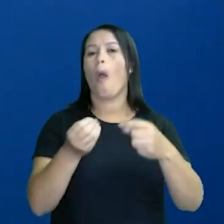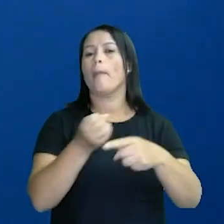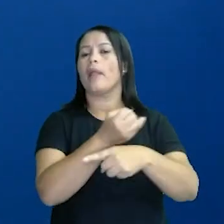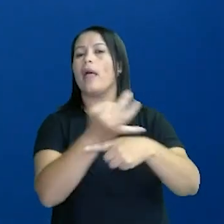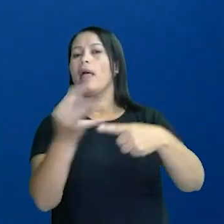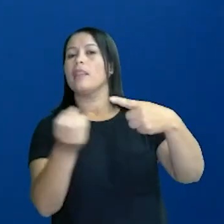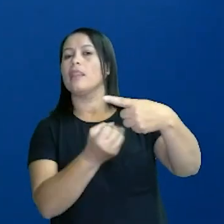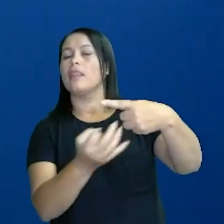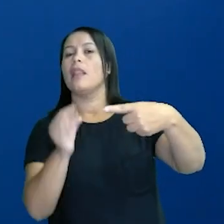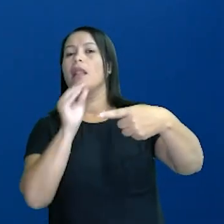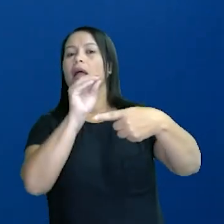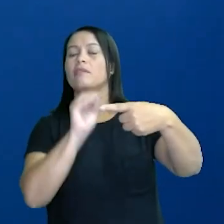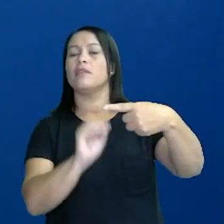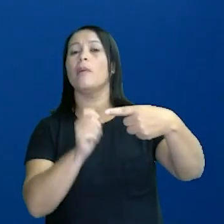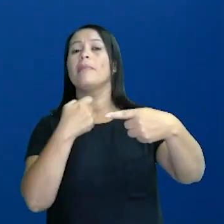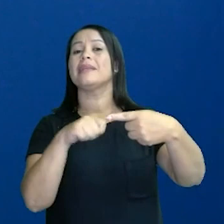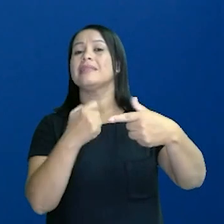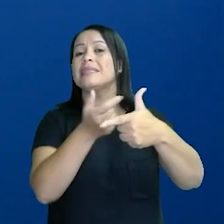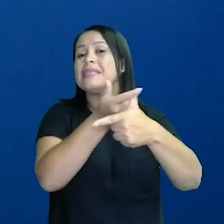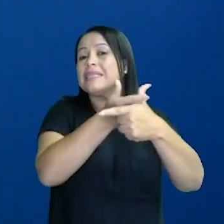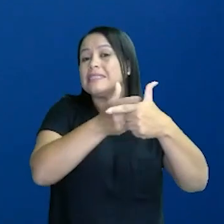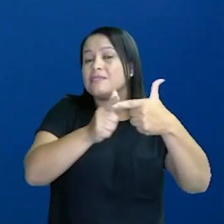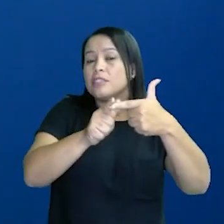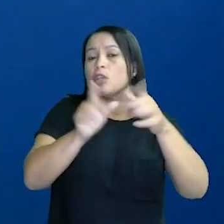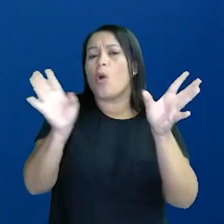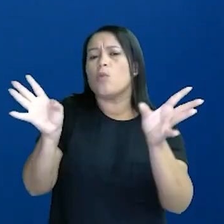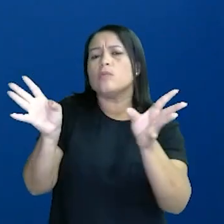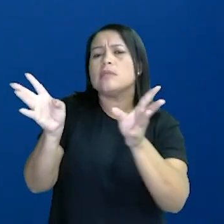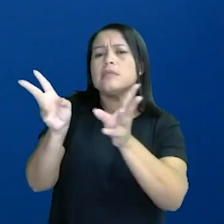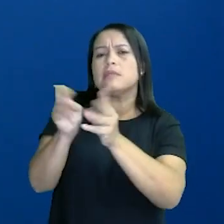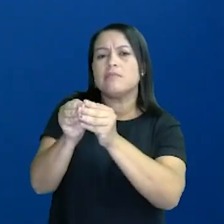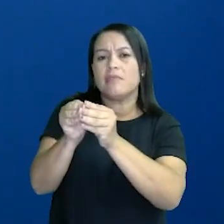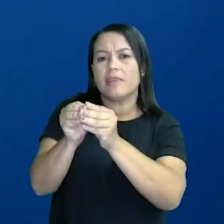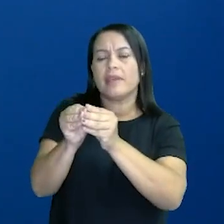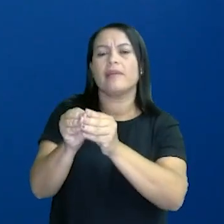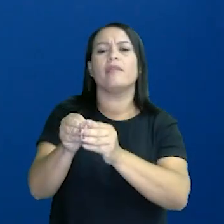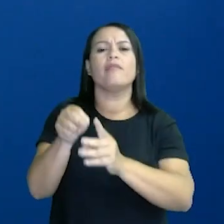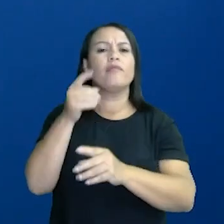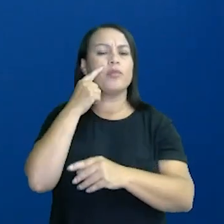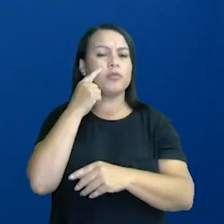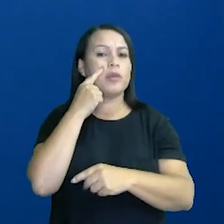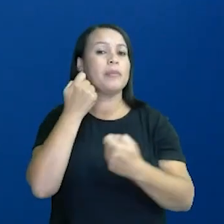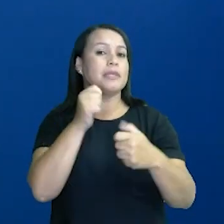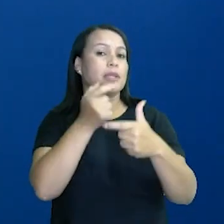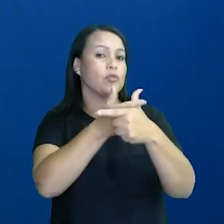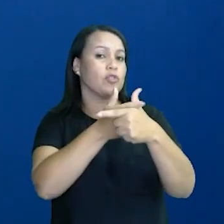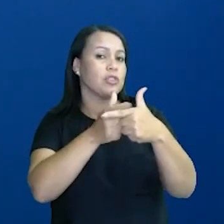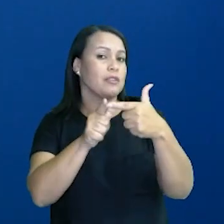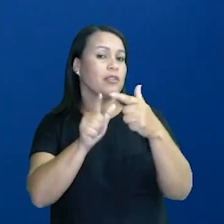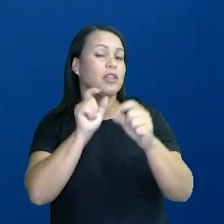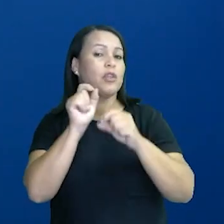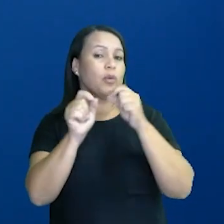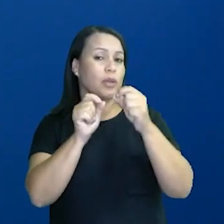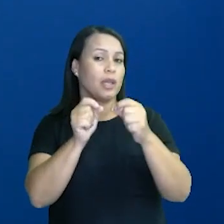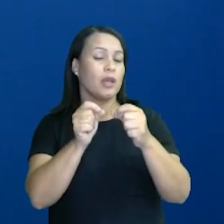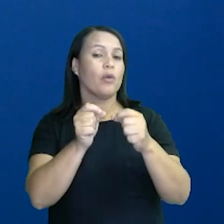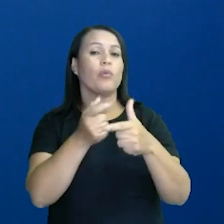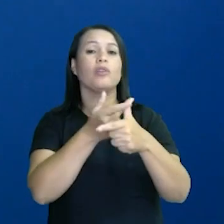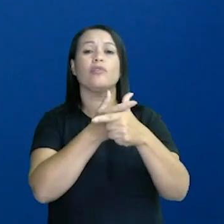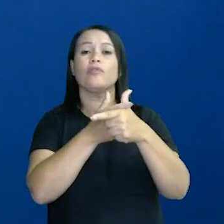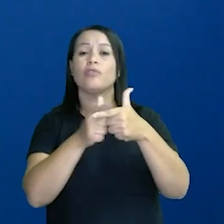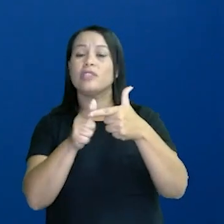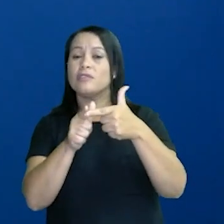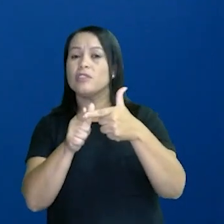certo? Nós temos que dividir ou simplificar, tá bem? Nós temos que dividir quando for divisível